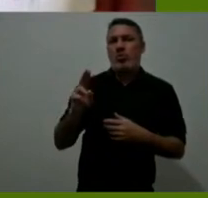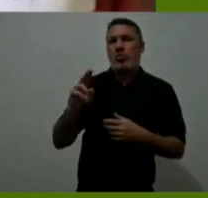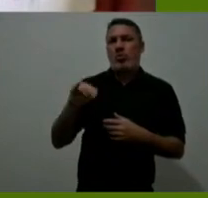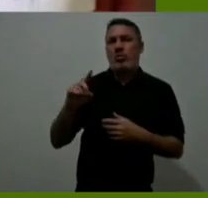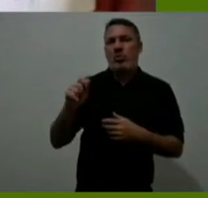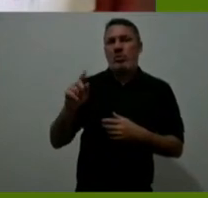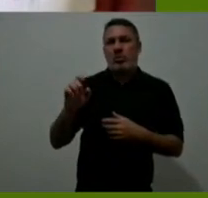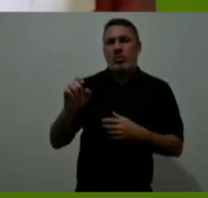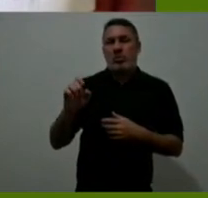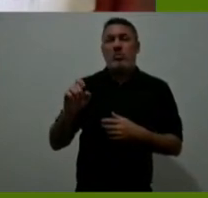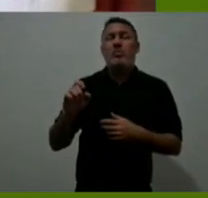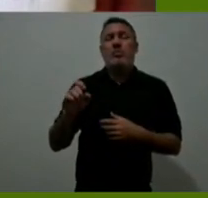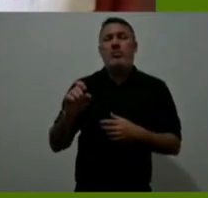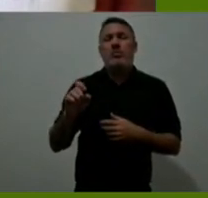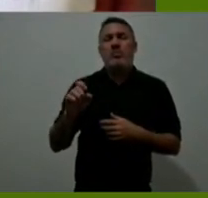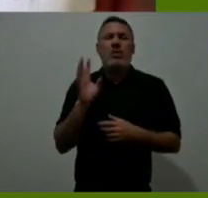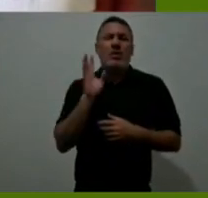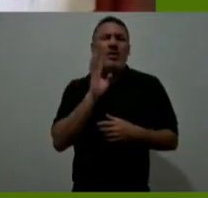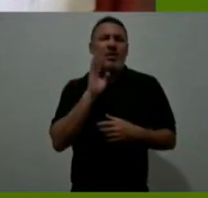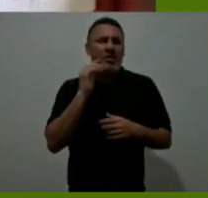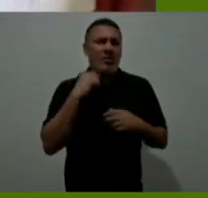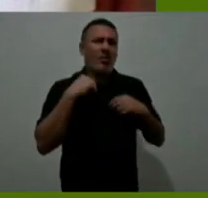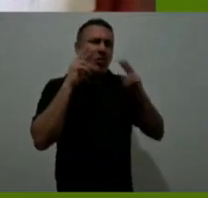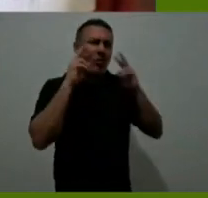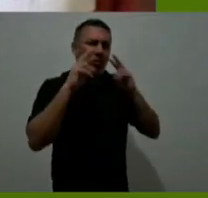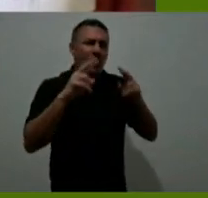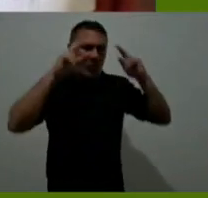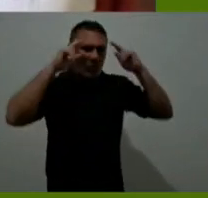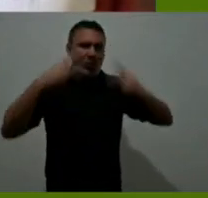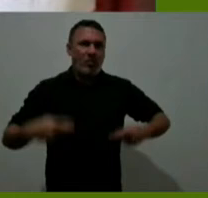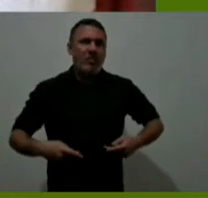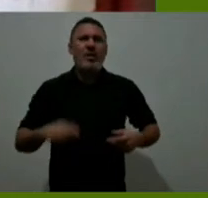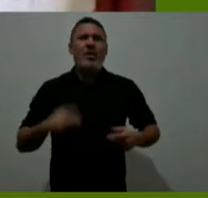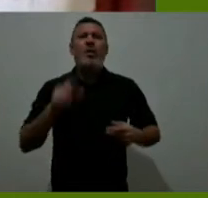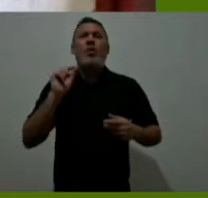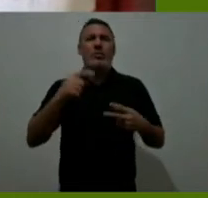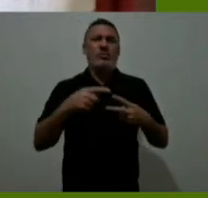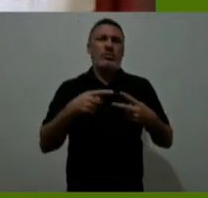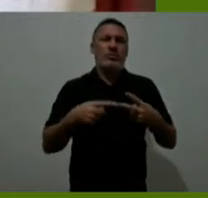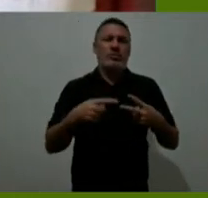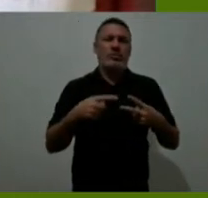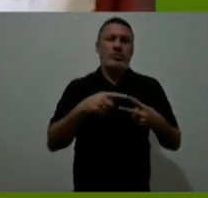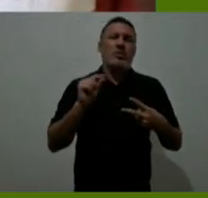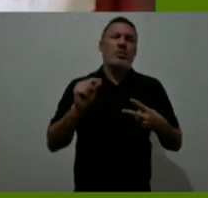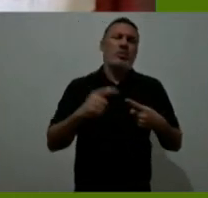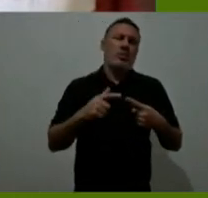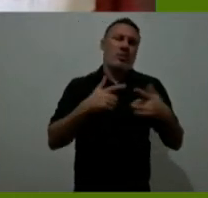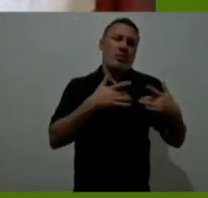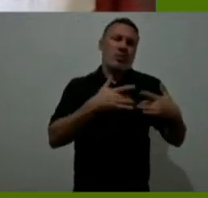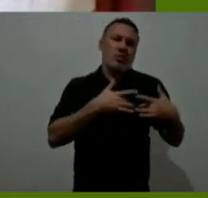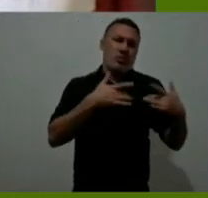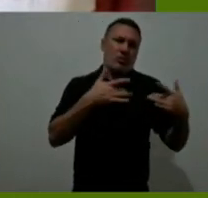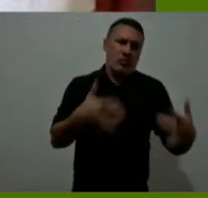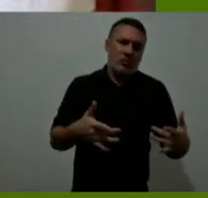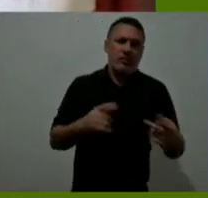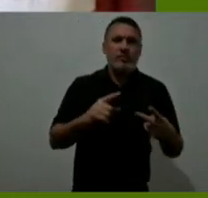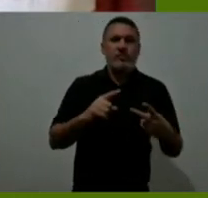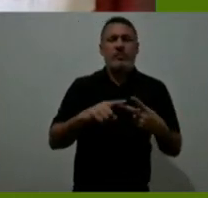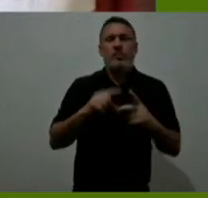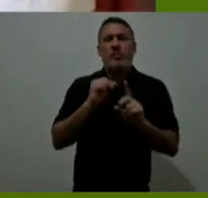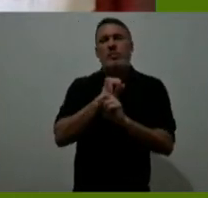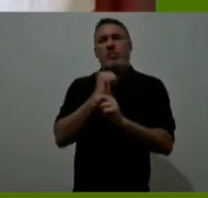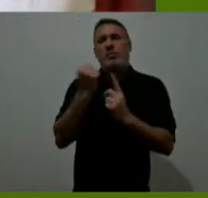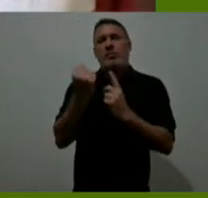para nós, os humanos, são duas coisas, solidariedade e sociedade. Então,